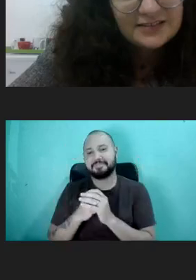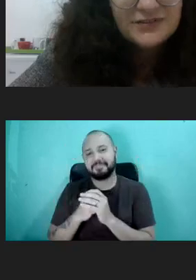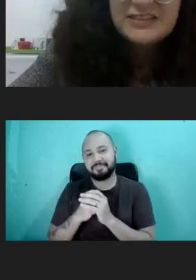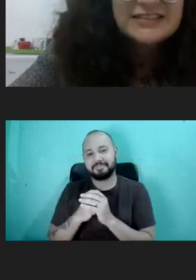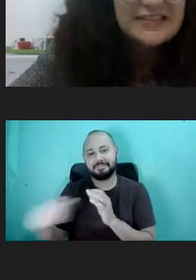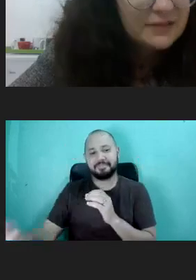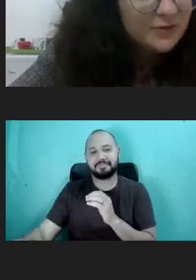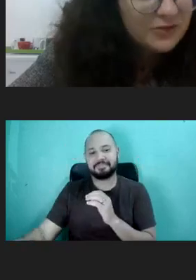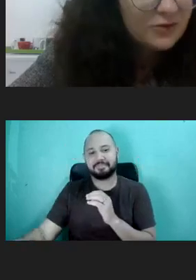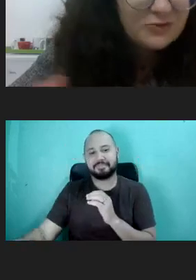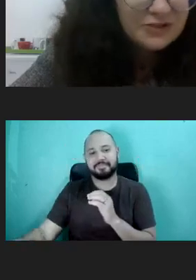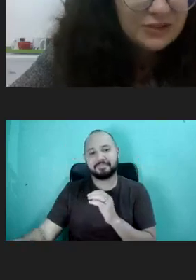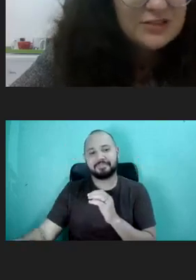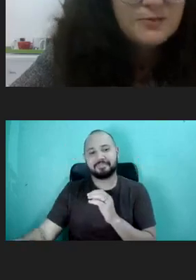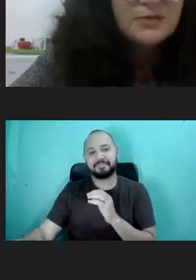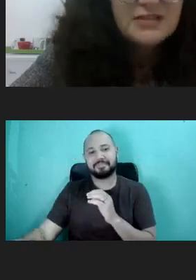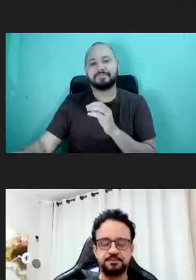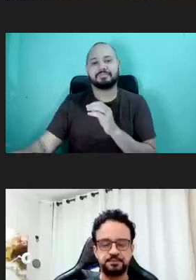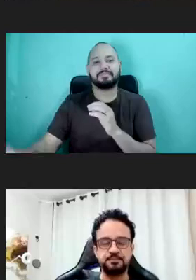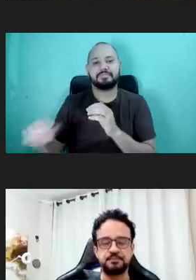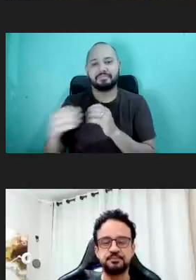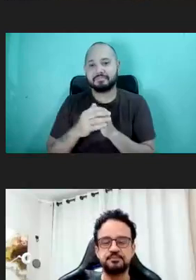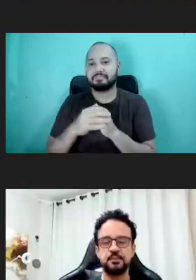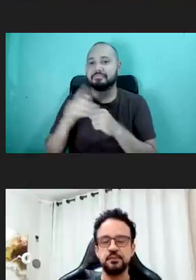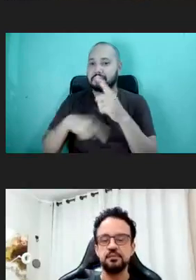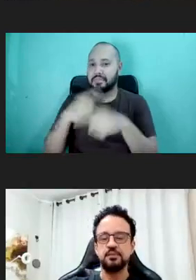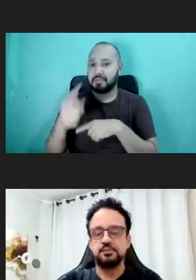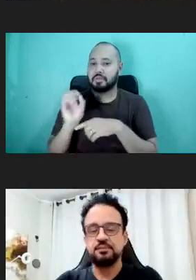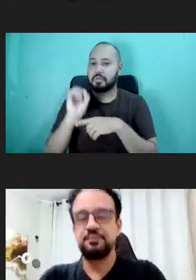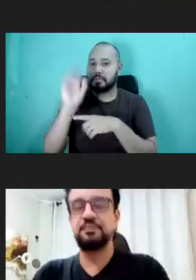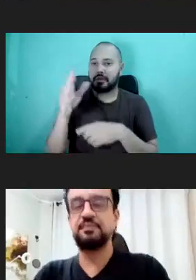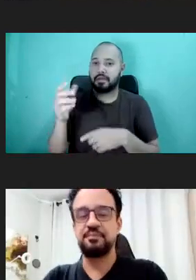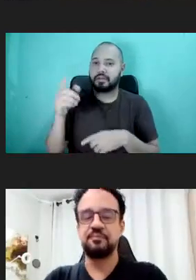Se vocês quiserem, depois eu dou um jeito de disponibilizar o meu material.